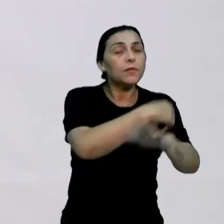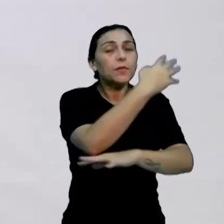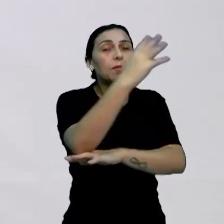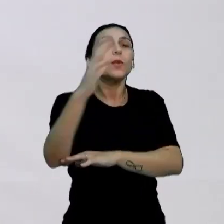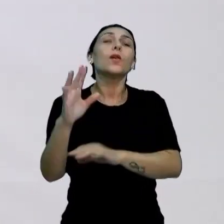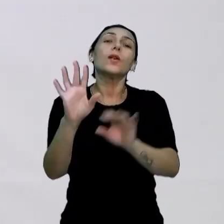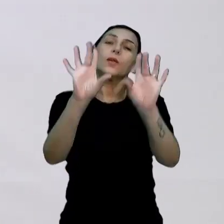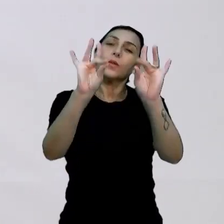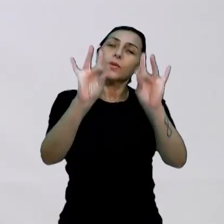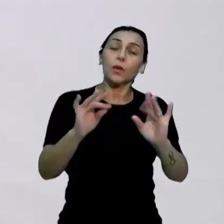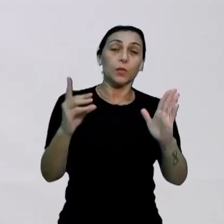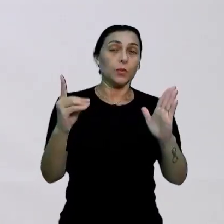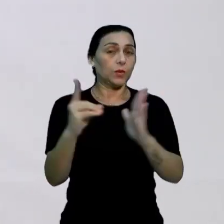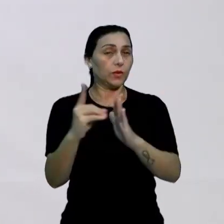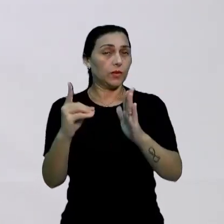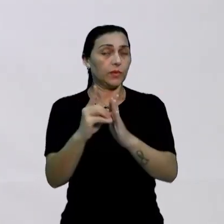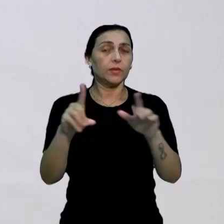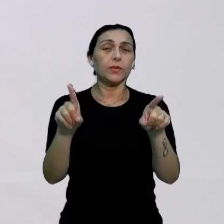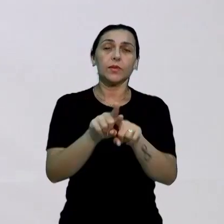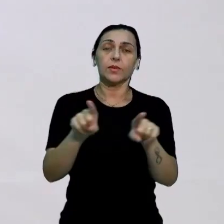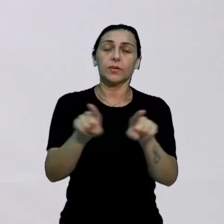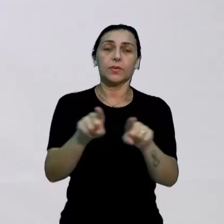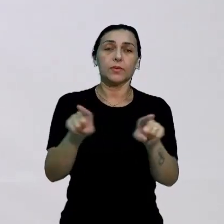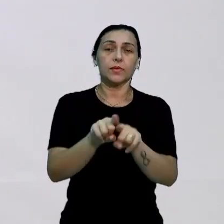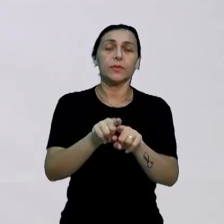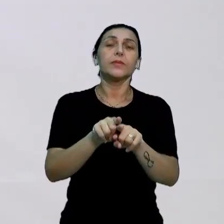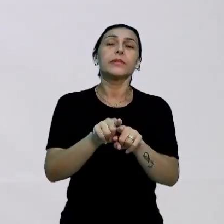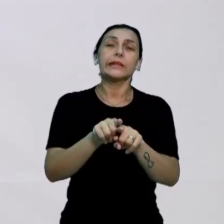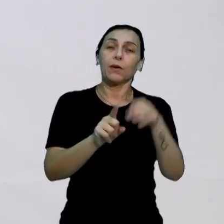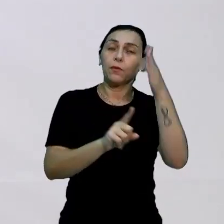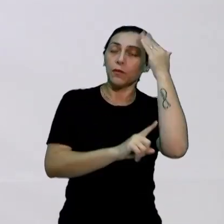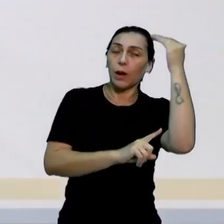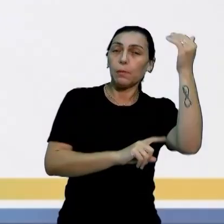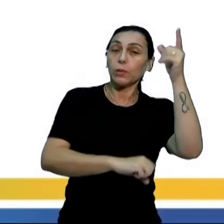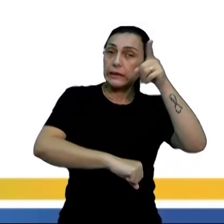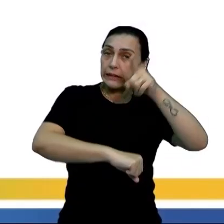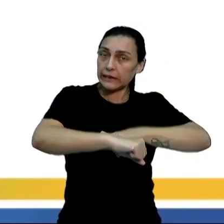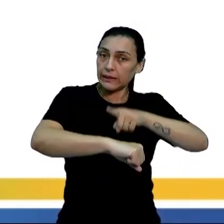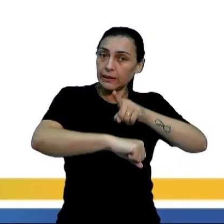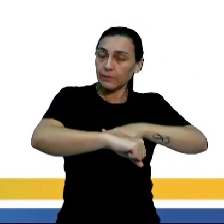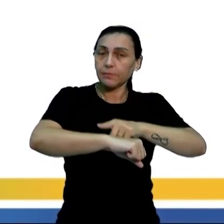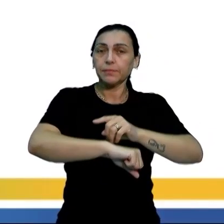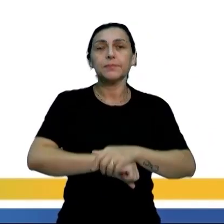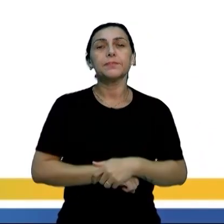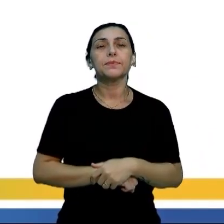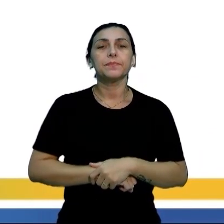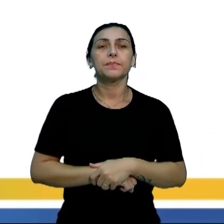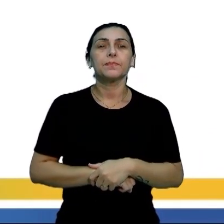dos índios, que, de certa forma, estavam muito famosos nesse período.